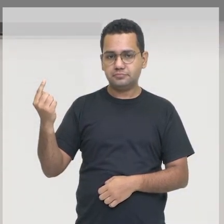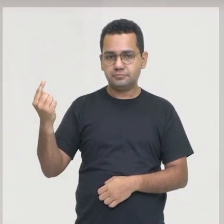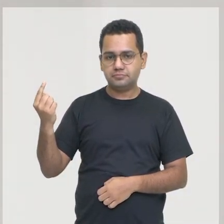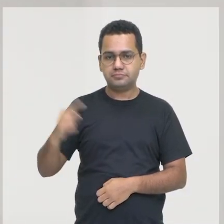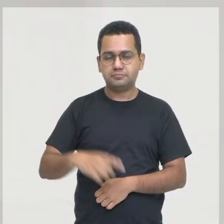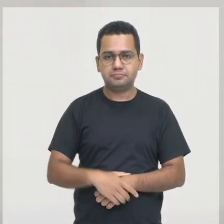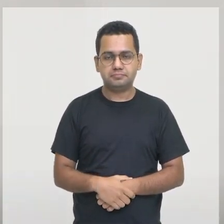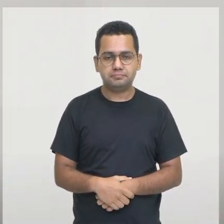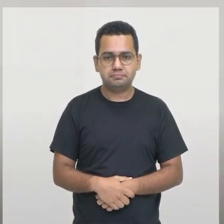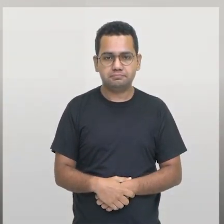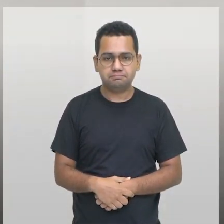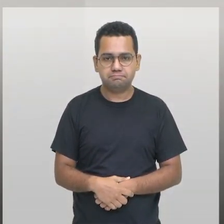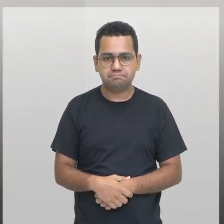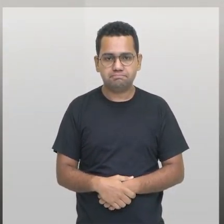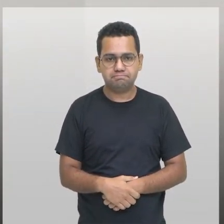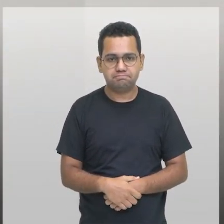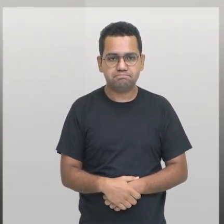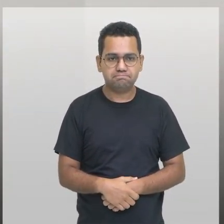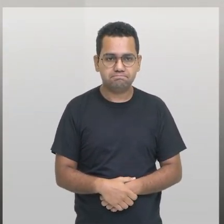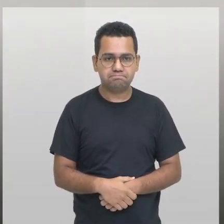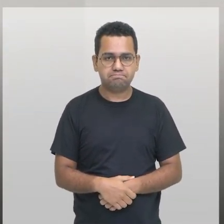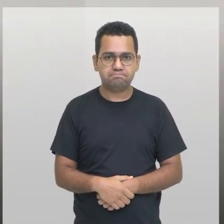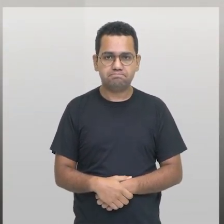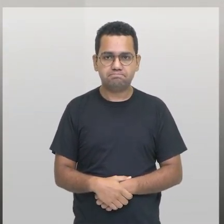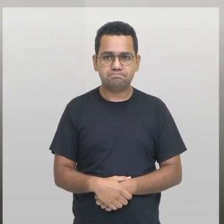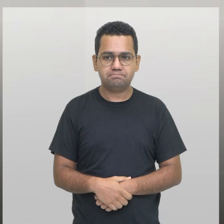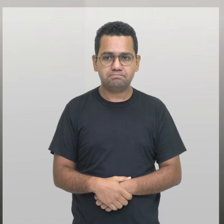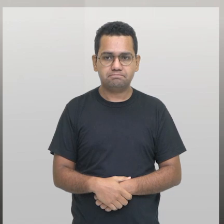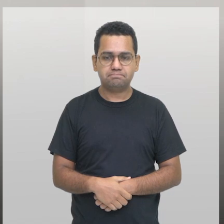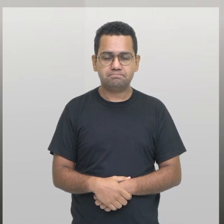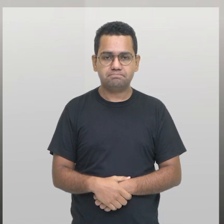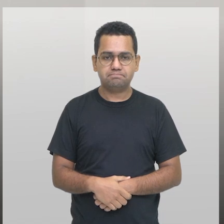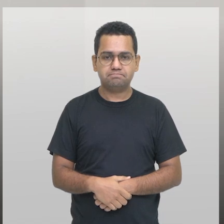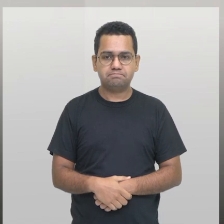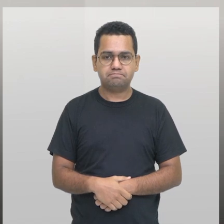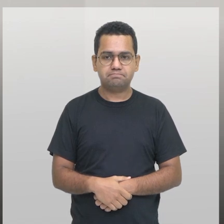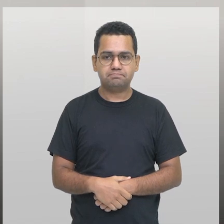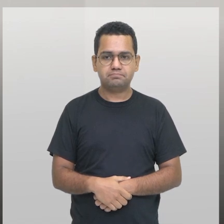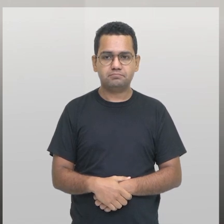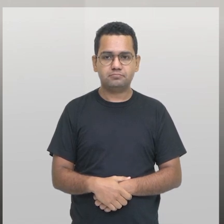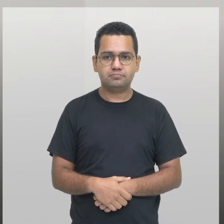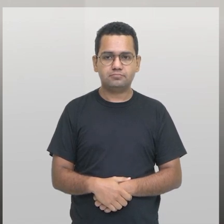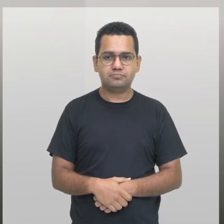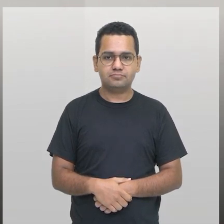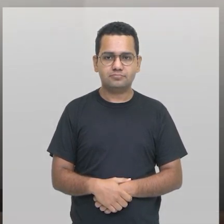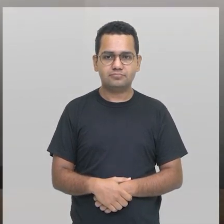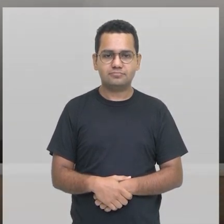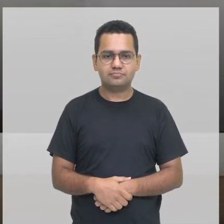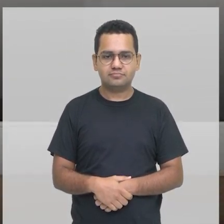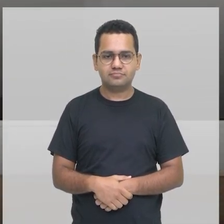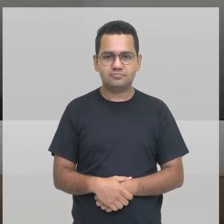vamos mostrar aqui outras obras de arte. Como vocês podem ver aqui,